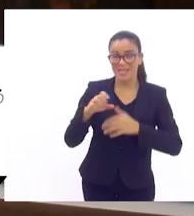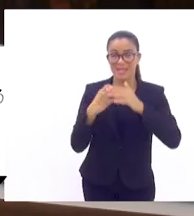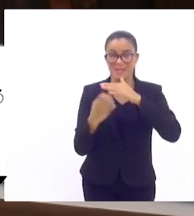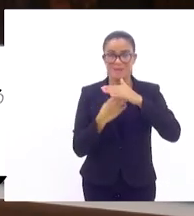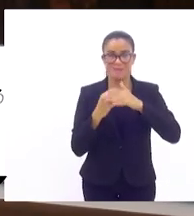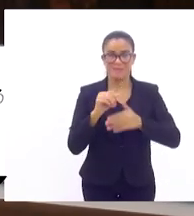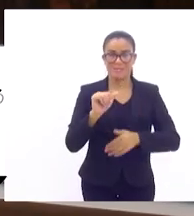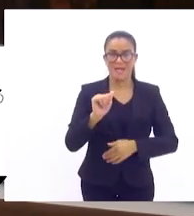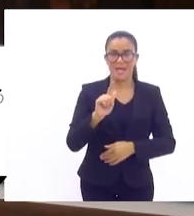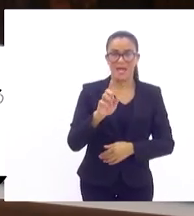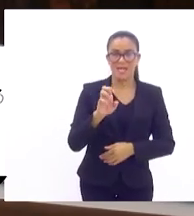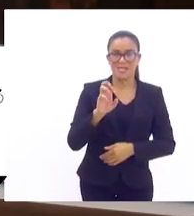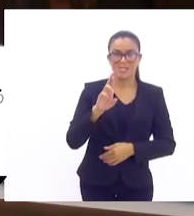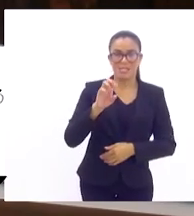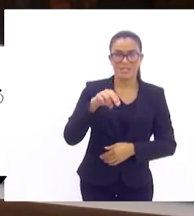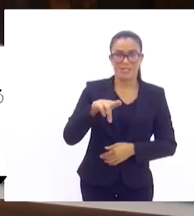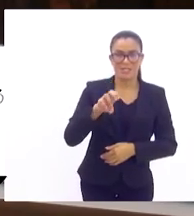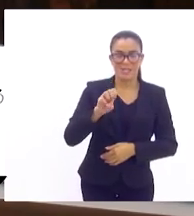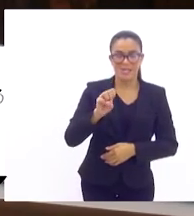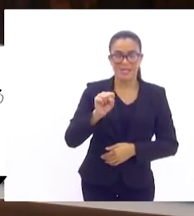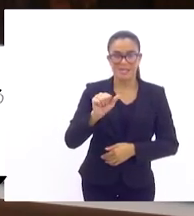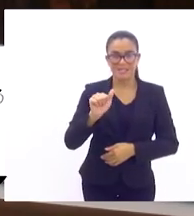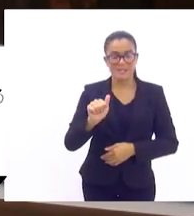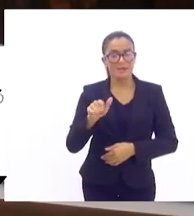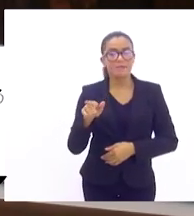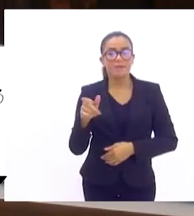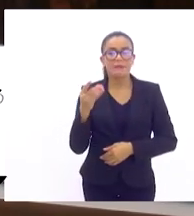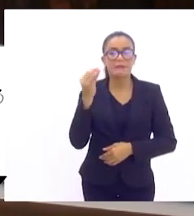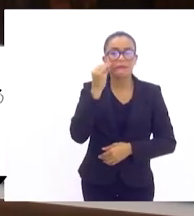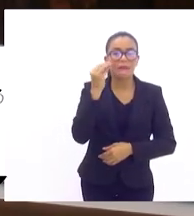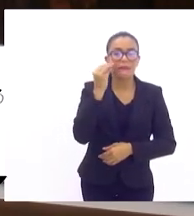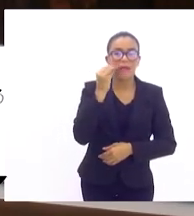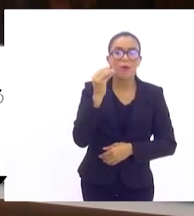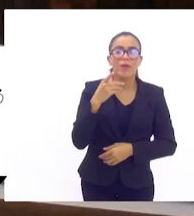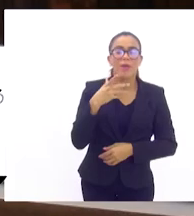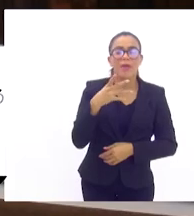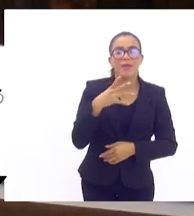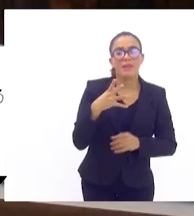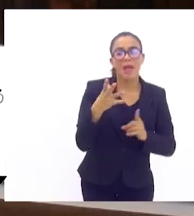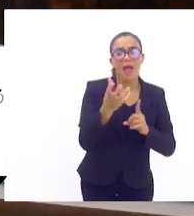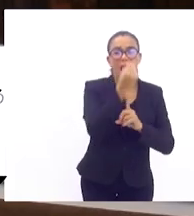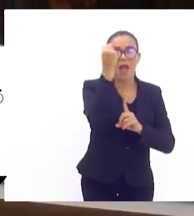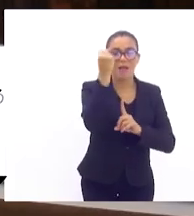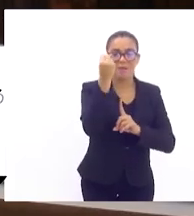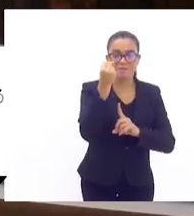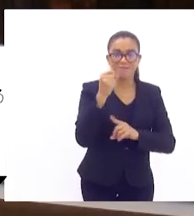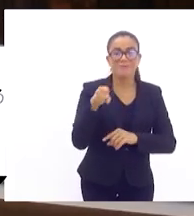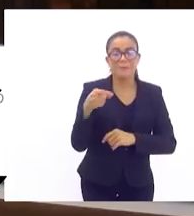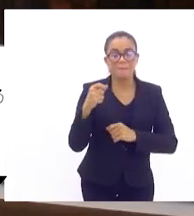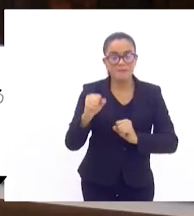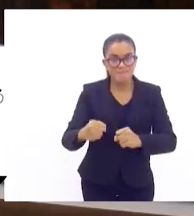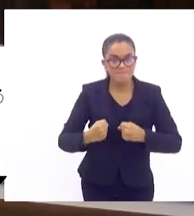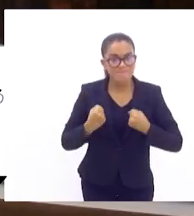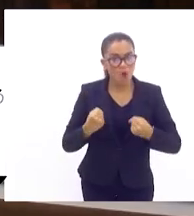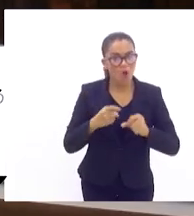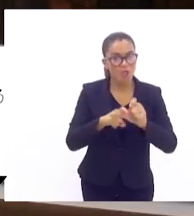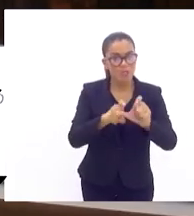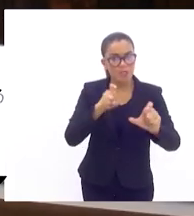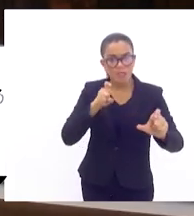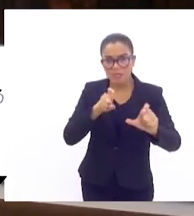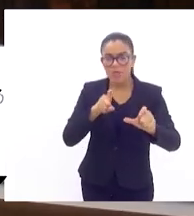se deixar cooptar por aquilo que a doutrina chama de teoria da captura, né? Então, a Agenersa tem que estar forte,